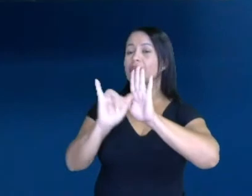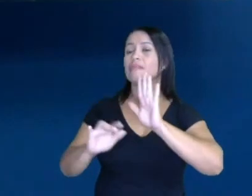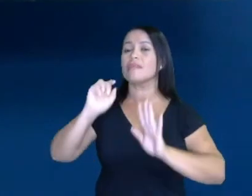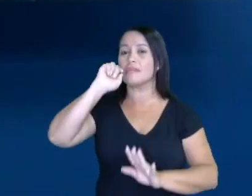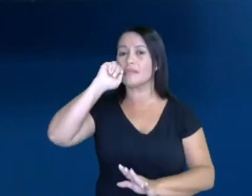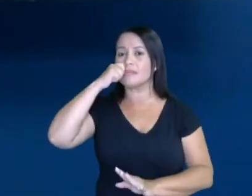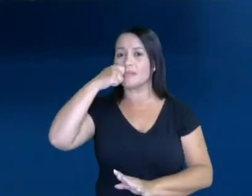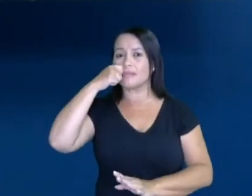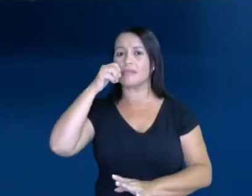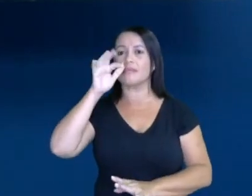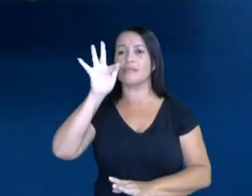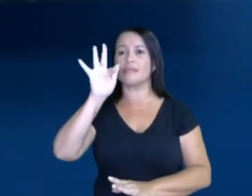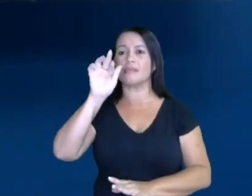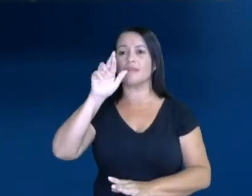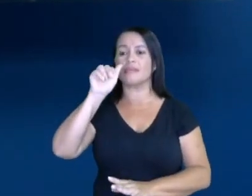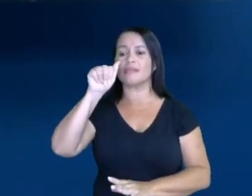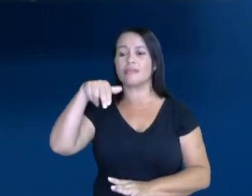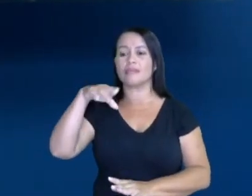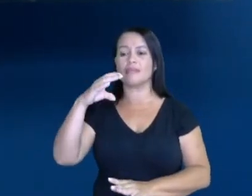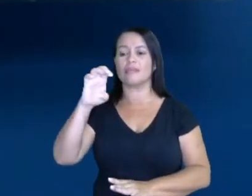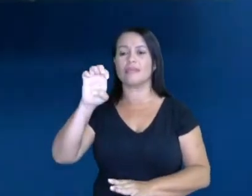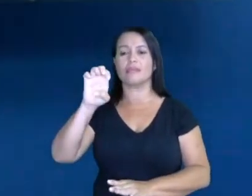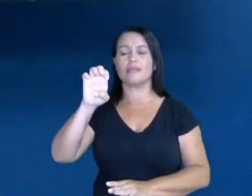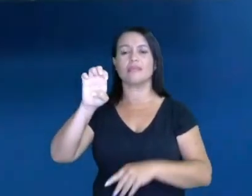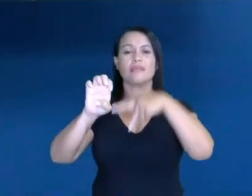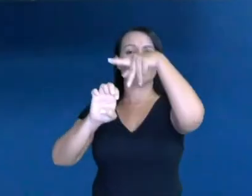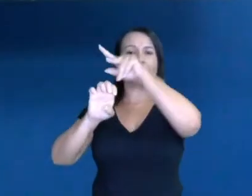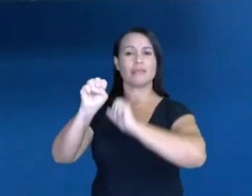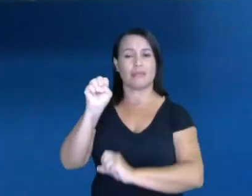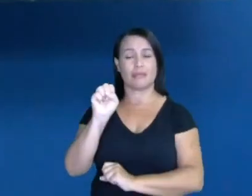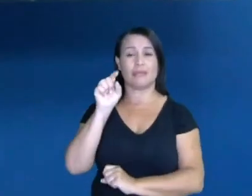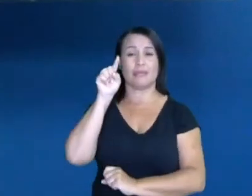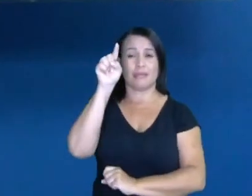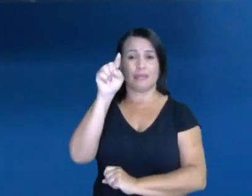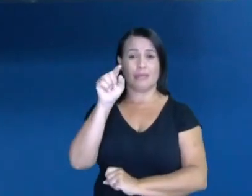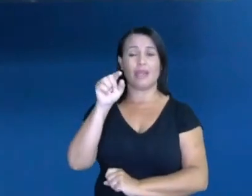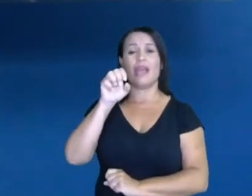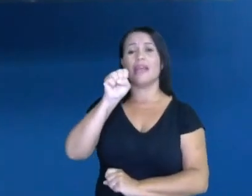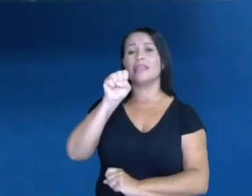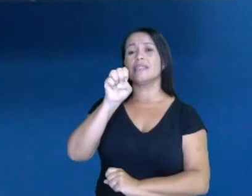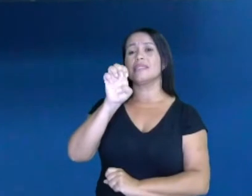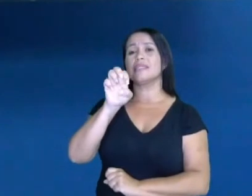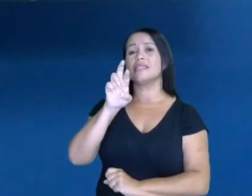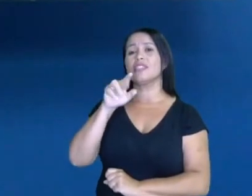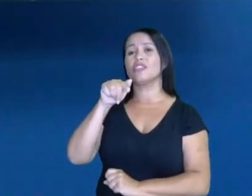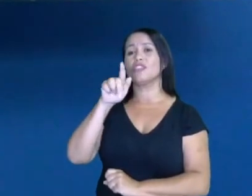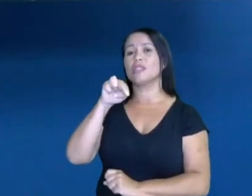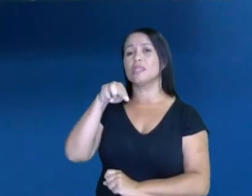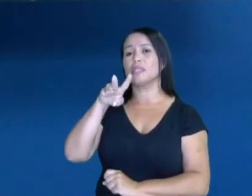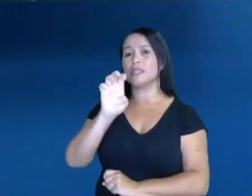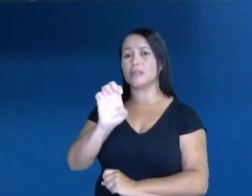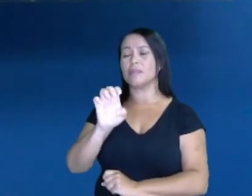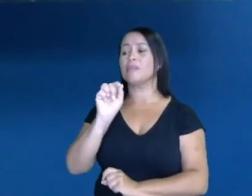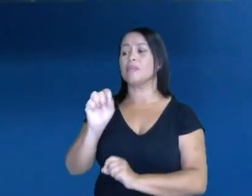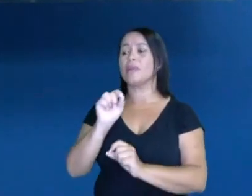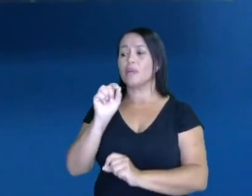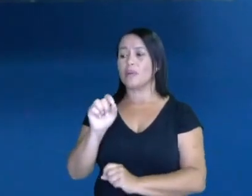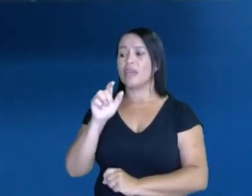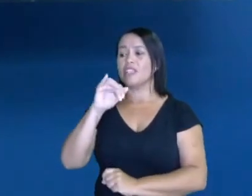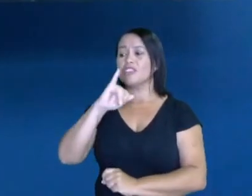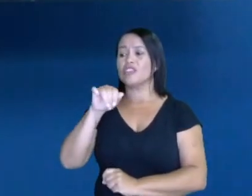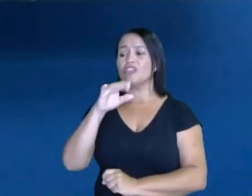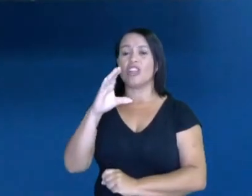ó, Sergipe. Em Sergipe o pão francês é chamado de Jacó. Em Pernambuco ele é chamado de pão